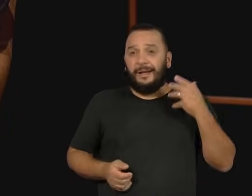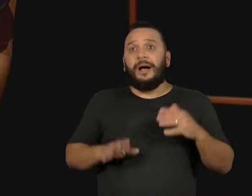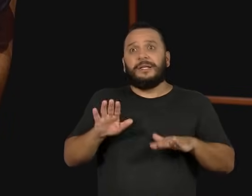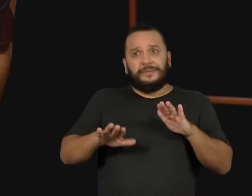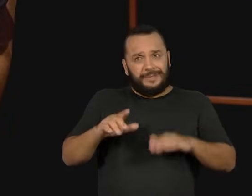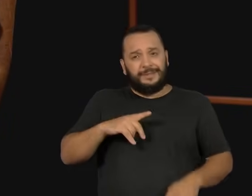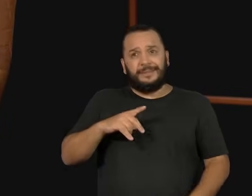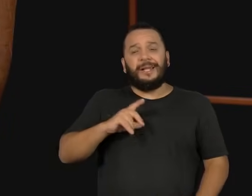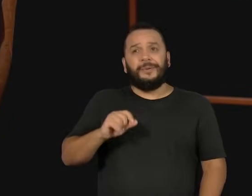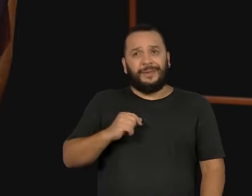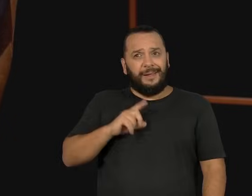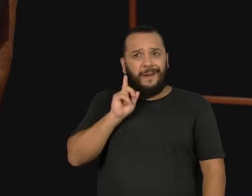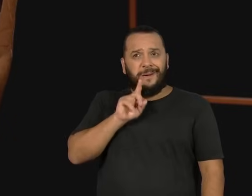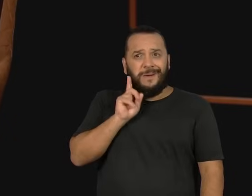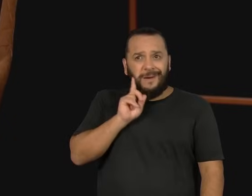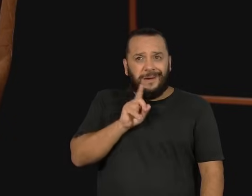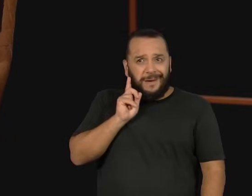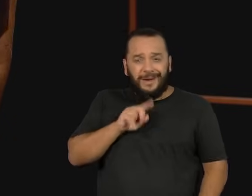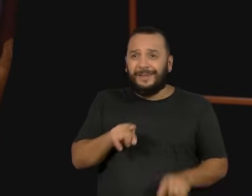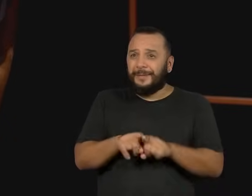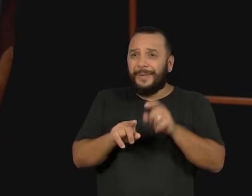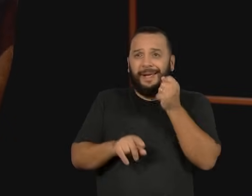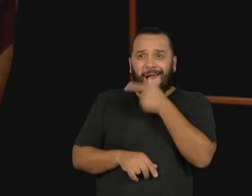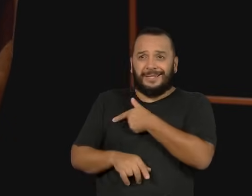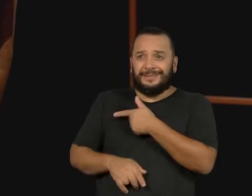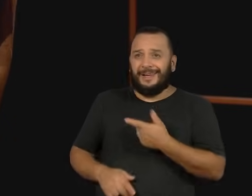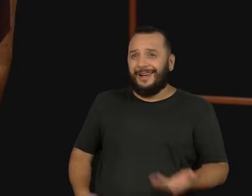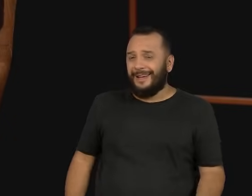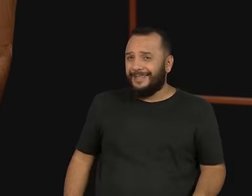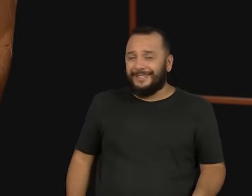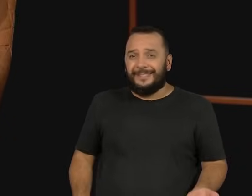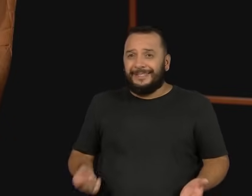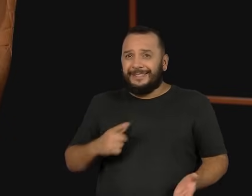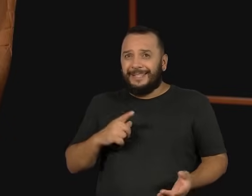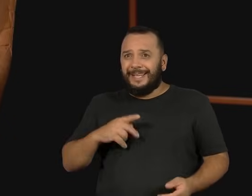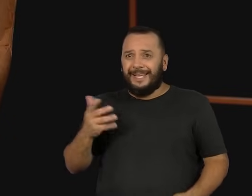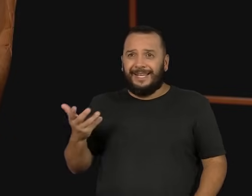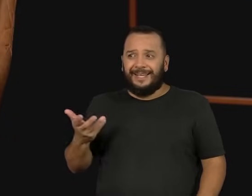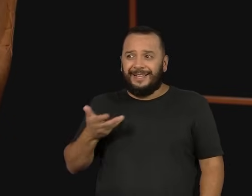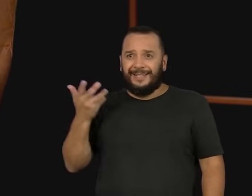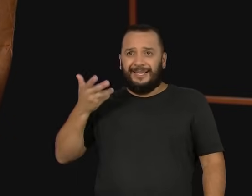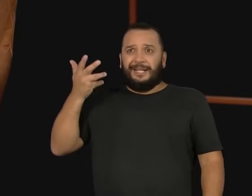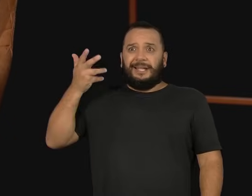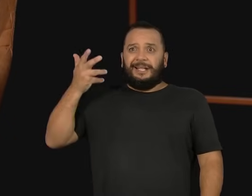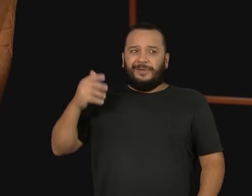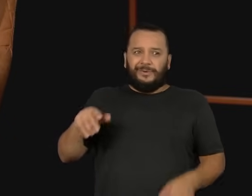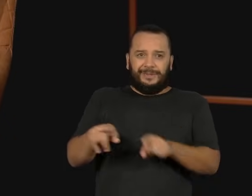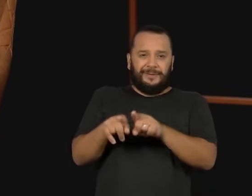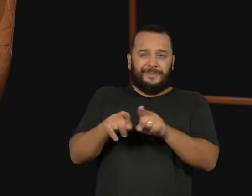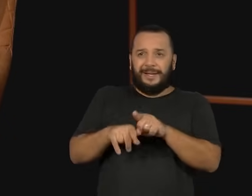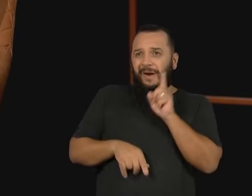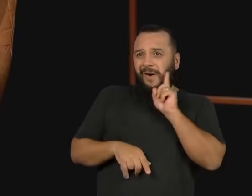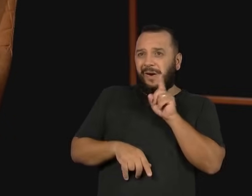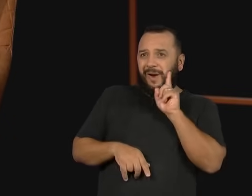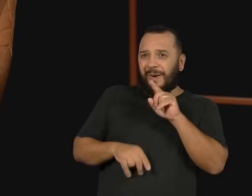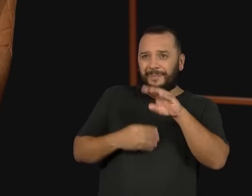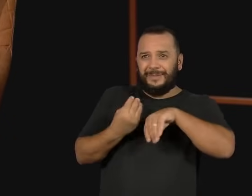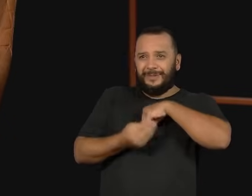irônica, muitas vezes engraçada, né? E fica entre o lírico e o irônico, né? Nós temos parcerias